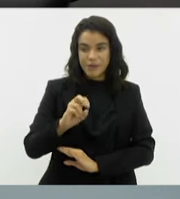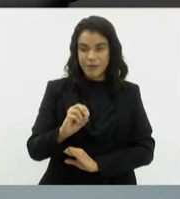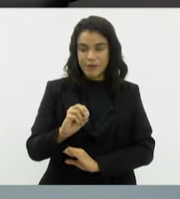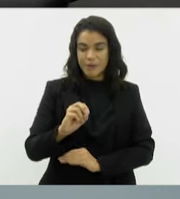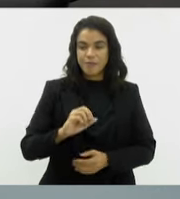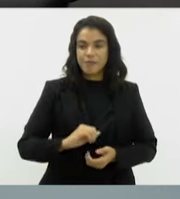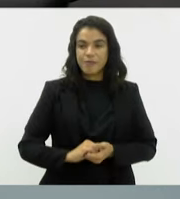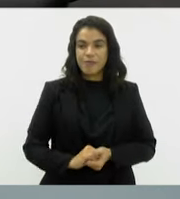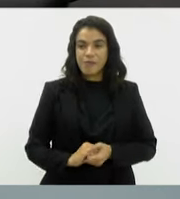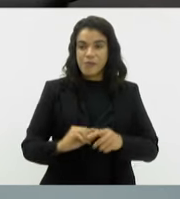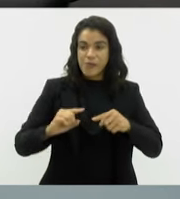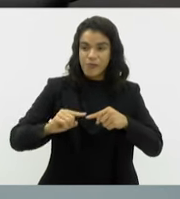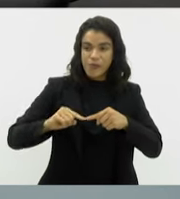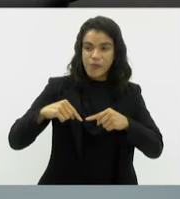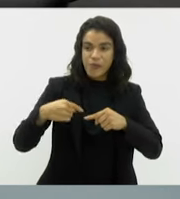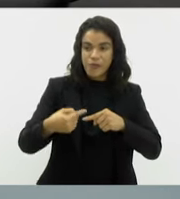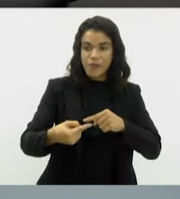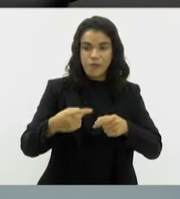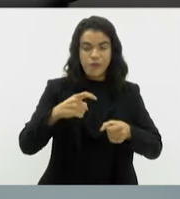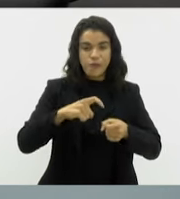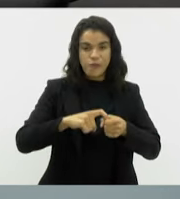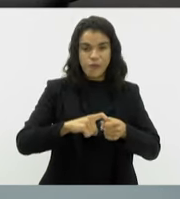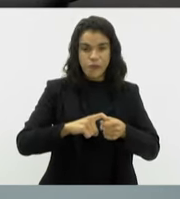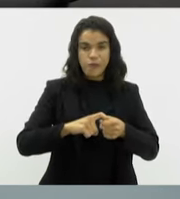E depois, esse convênio